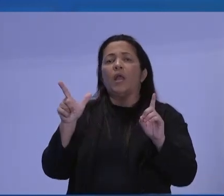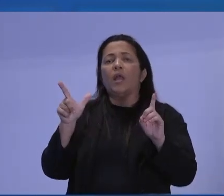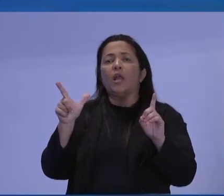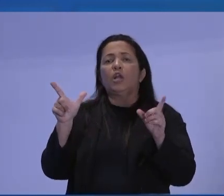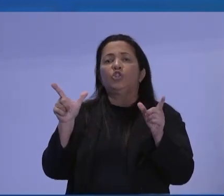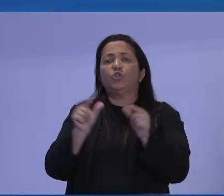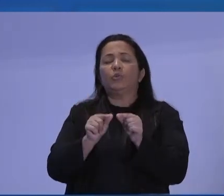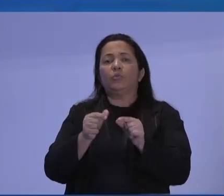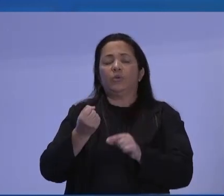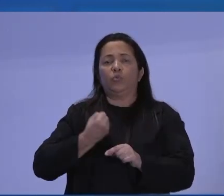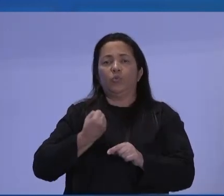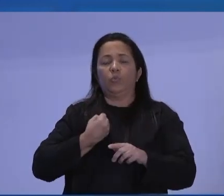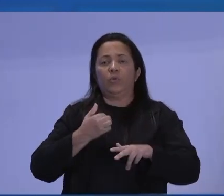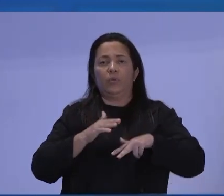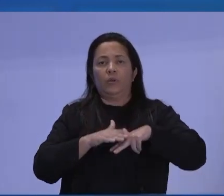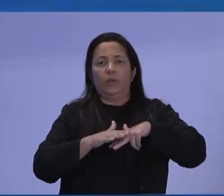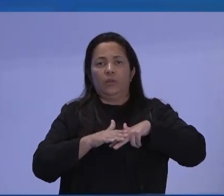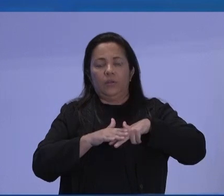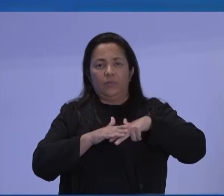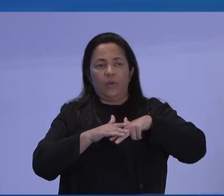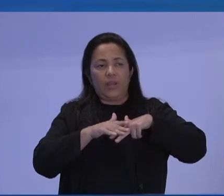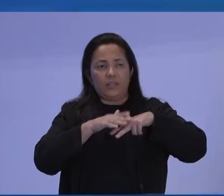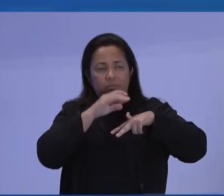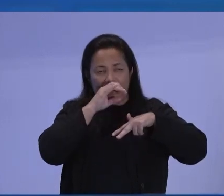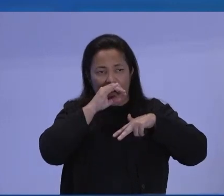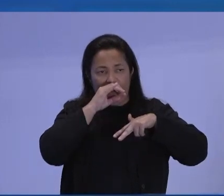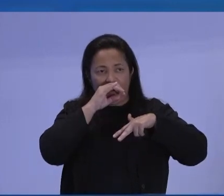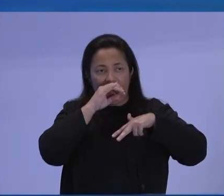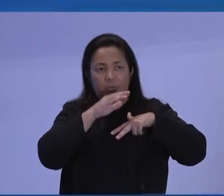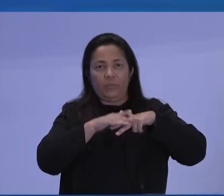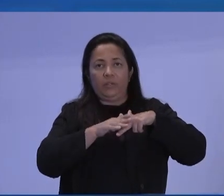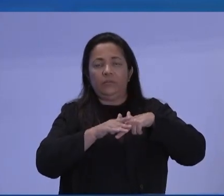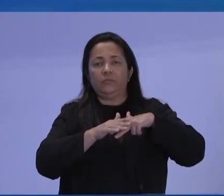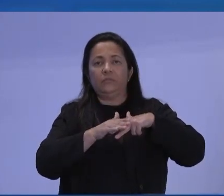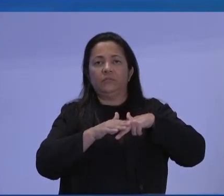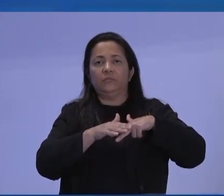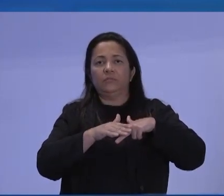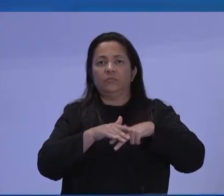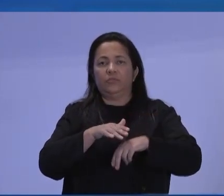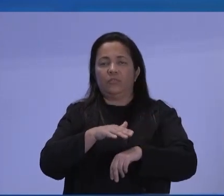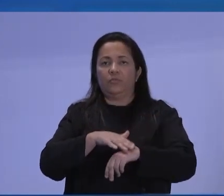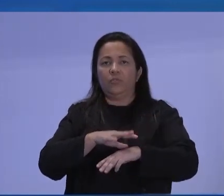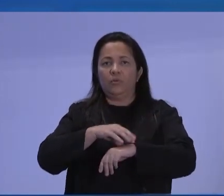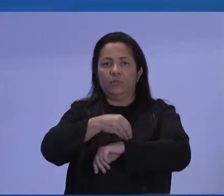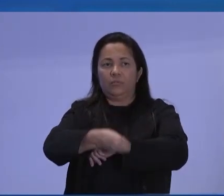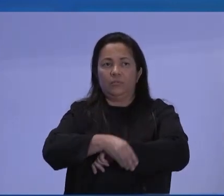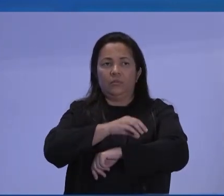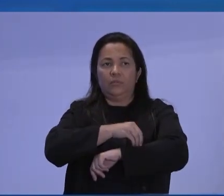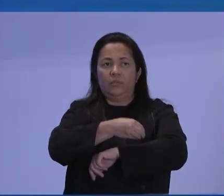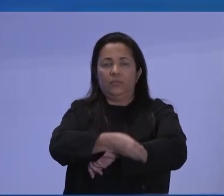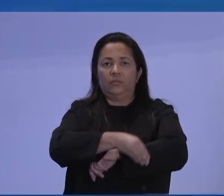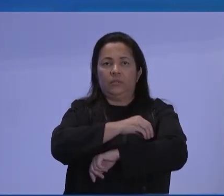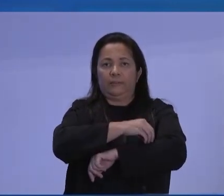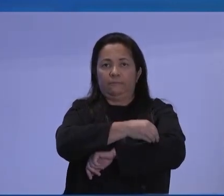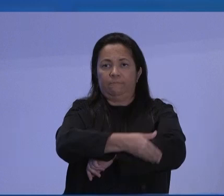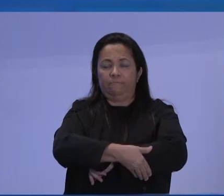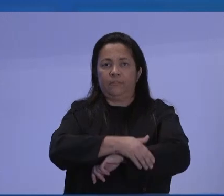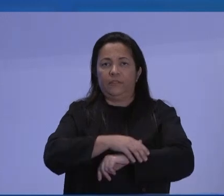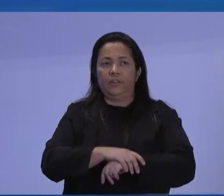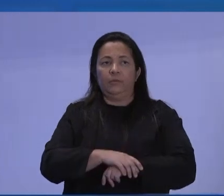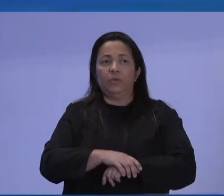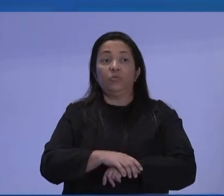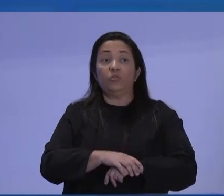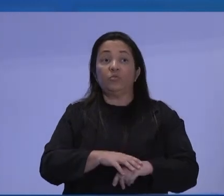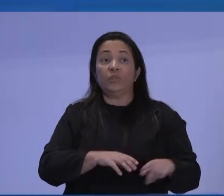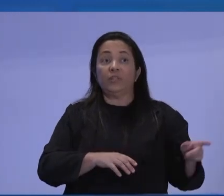meta, talvez, que não reflete o que está acontecendo na população, principalmente um país tão vasto,